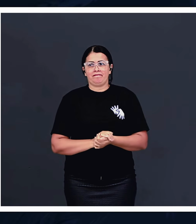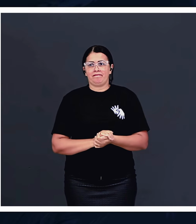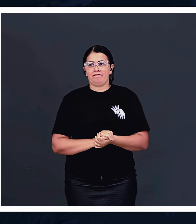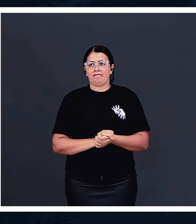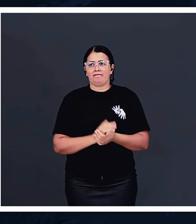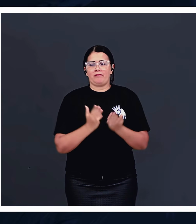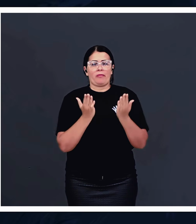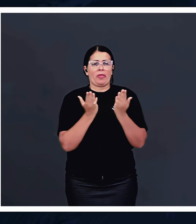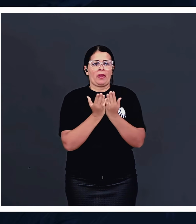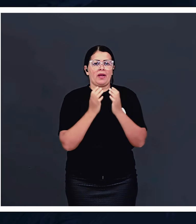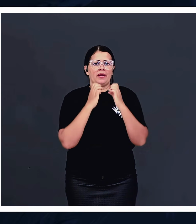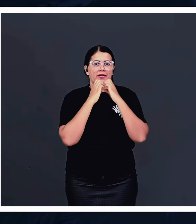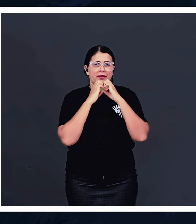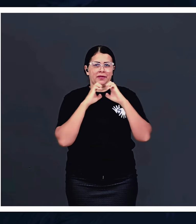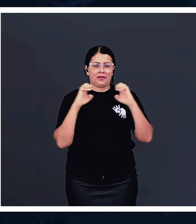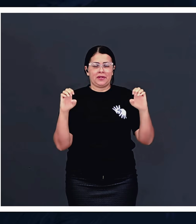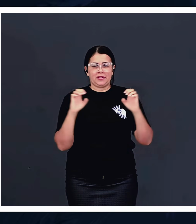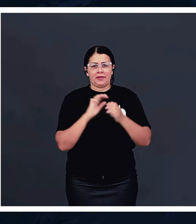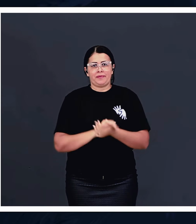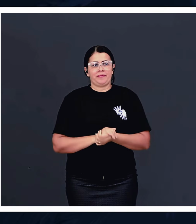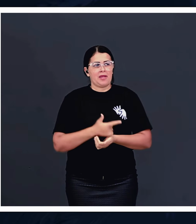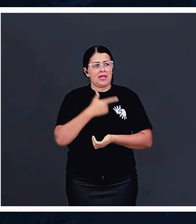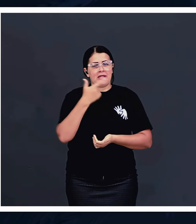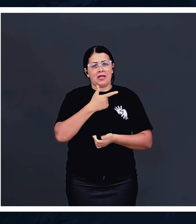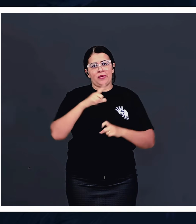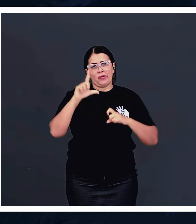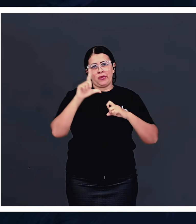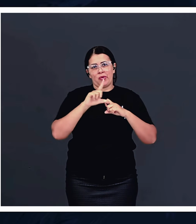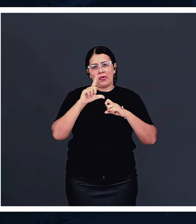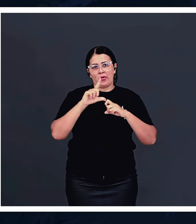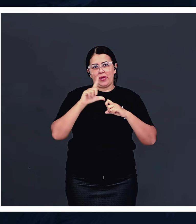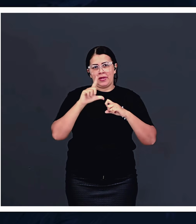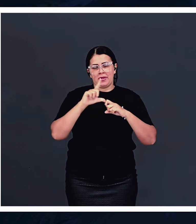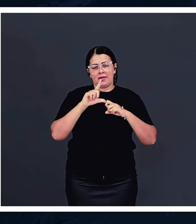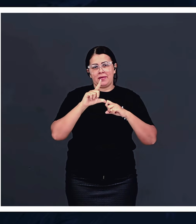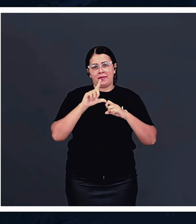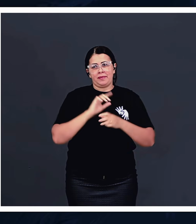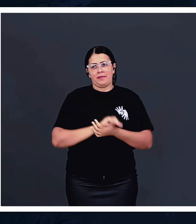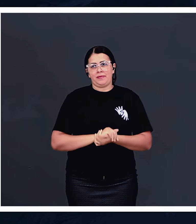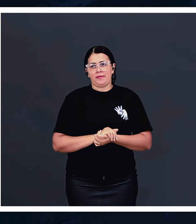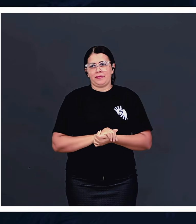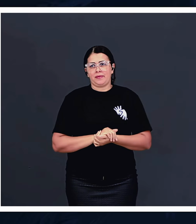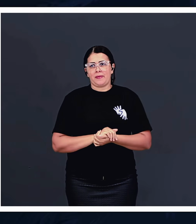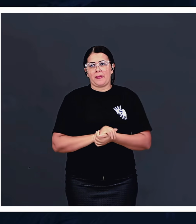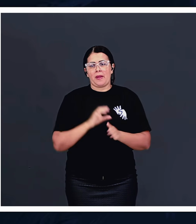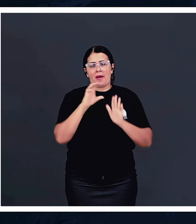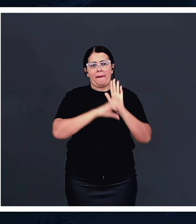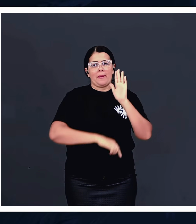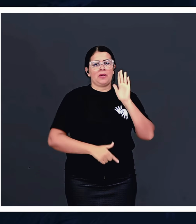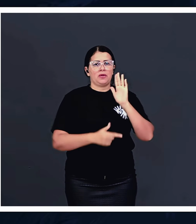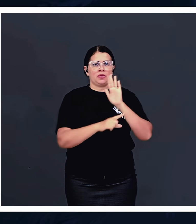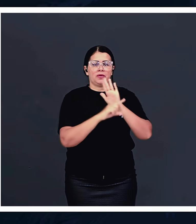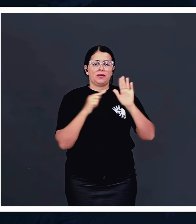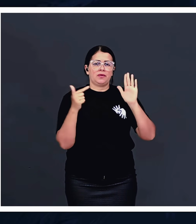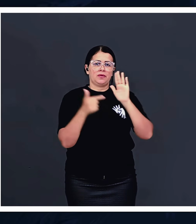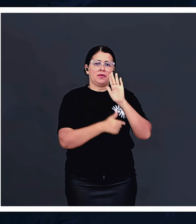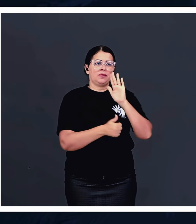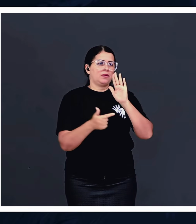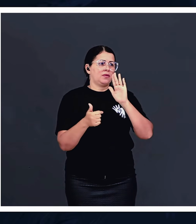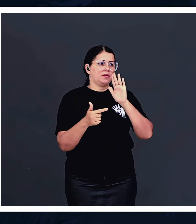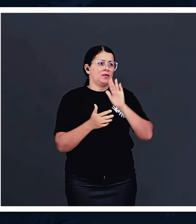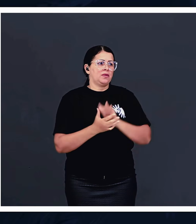No Evangelho de Jesus Cristo, segundo Lucas, no capítulo 2, no versículo